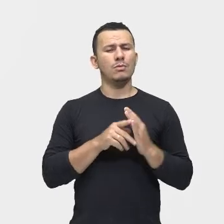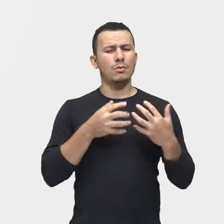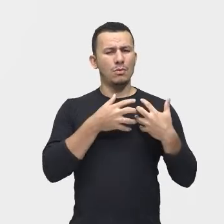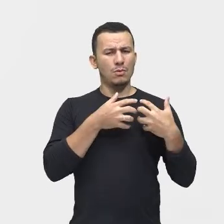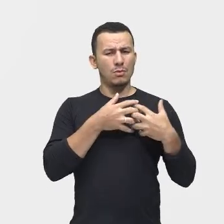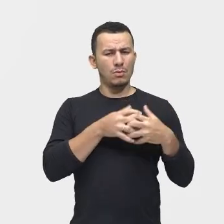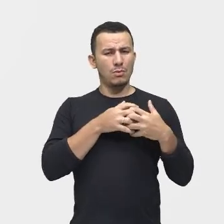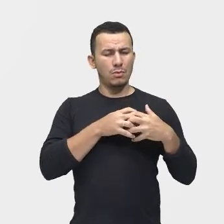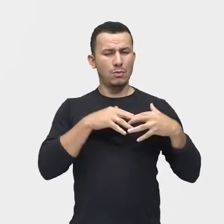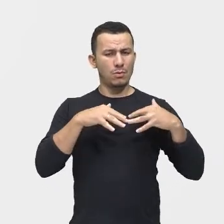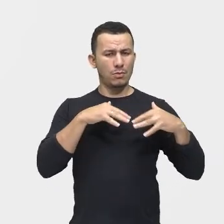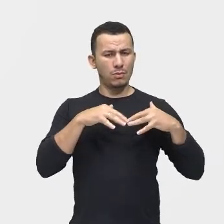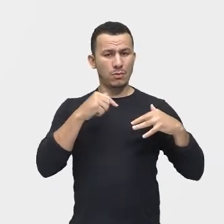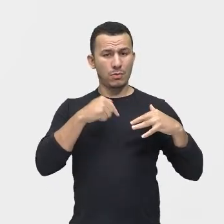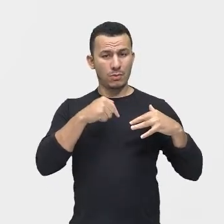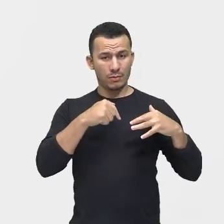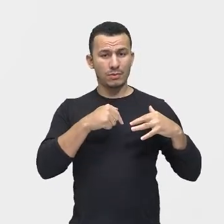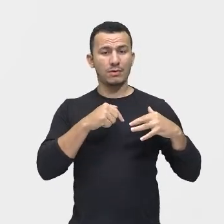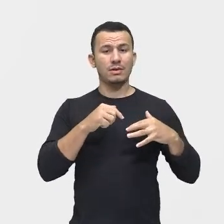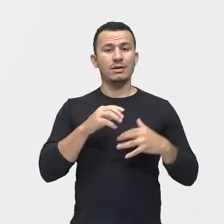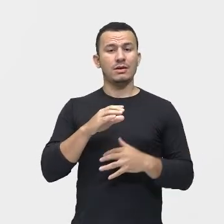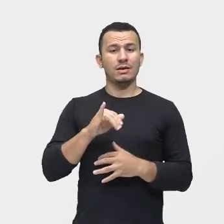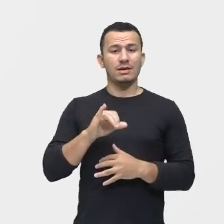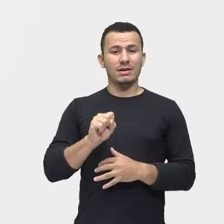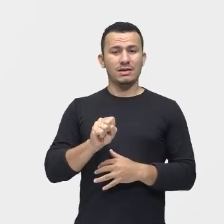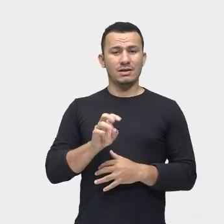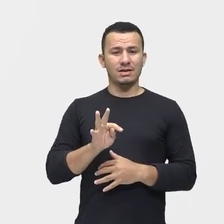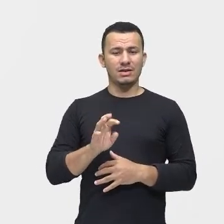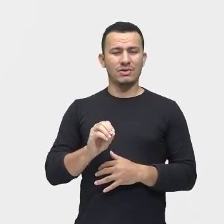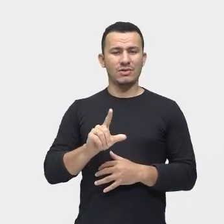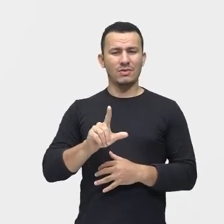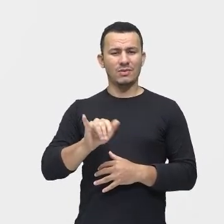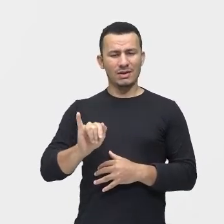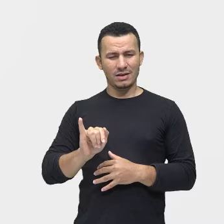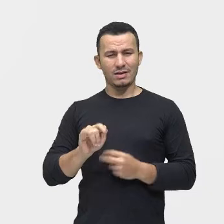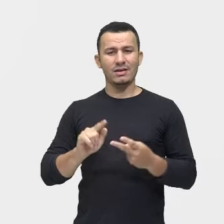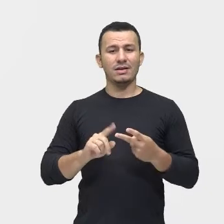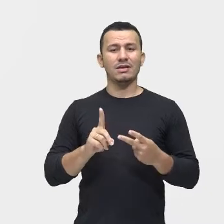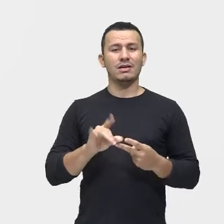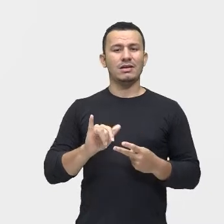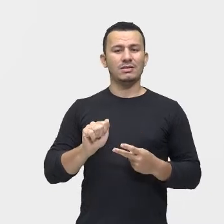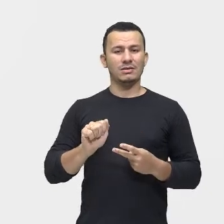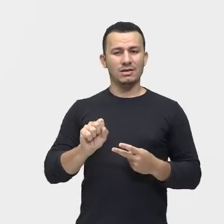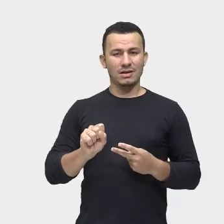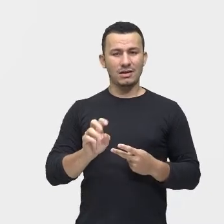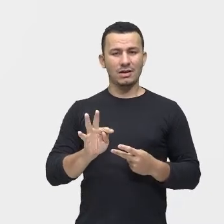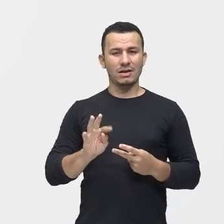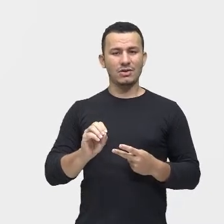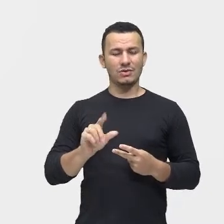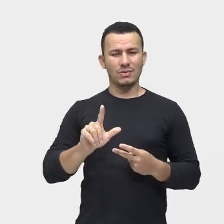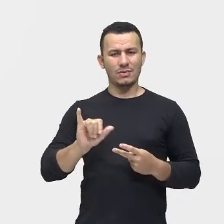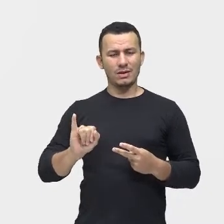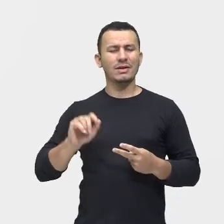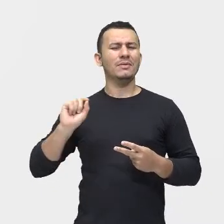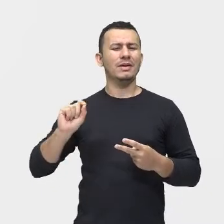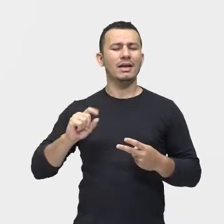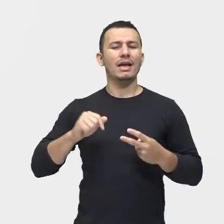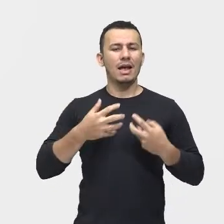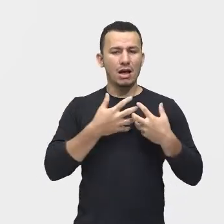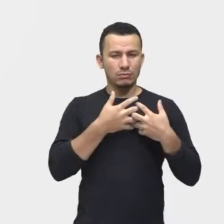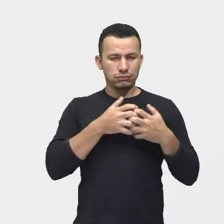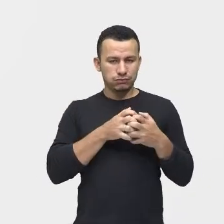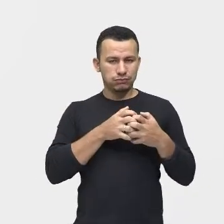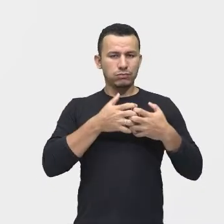pelos movimentos sístole e diástole. Sístole e diástole é um movimento de contração